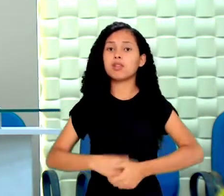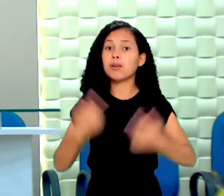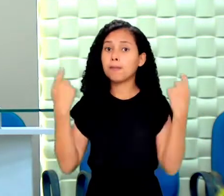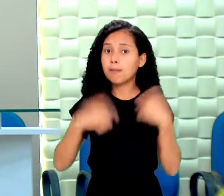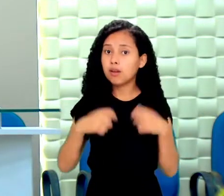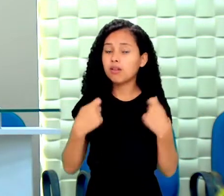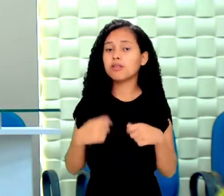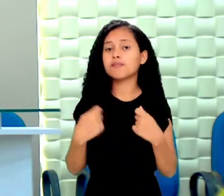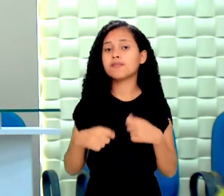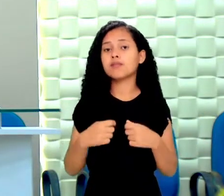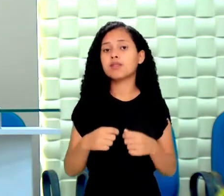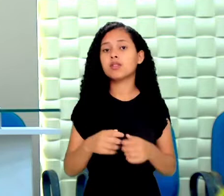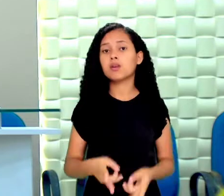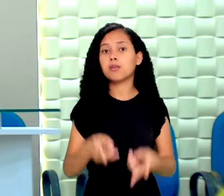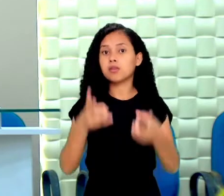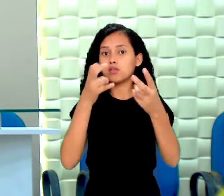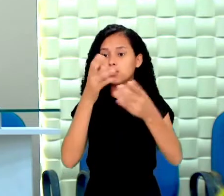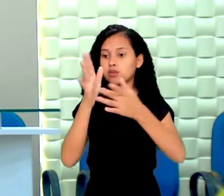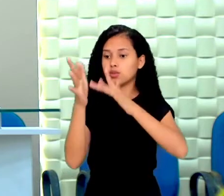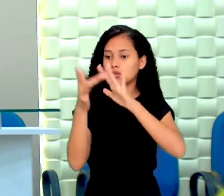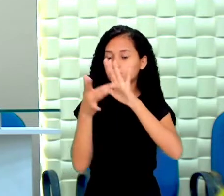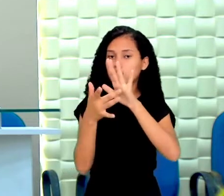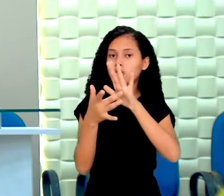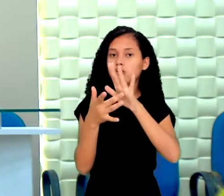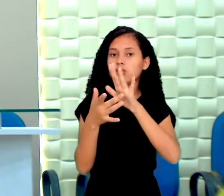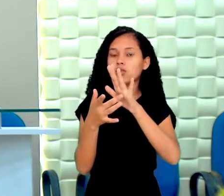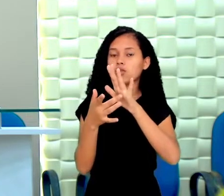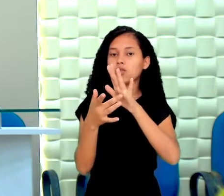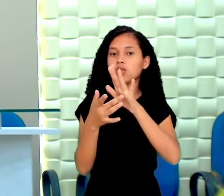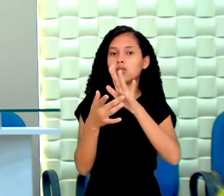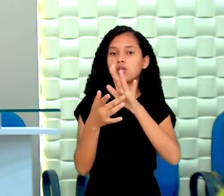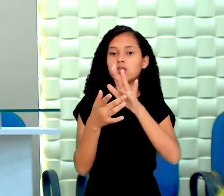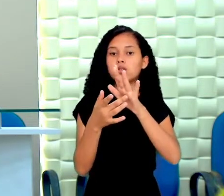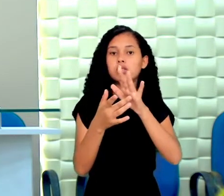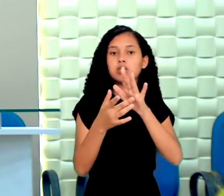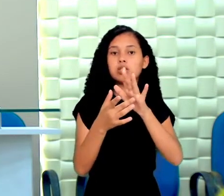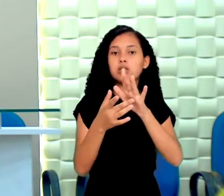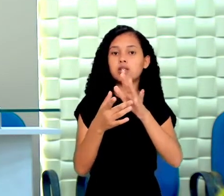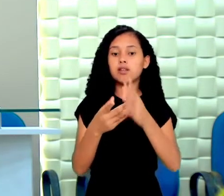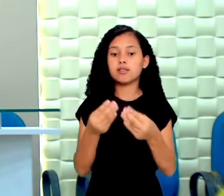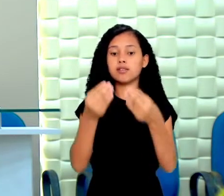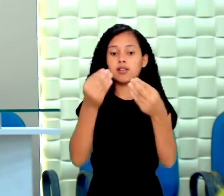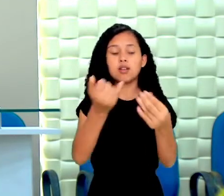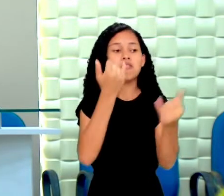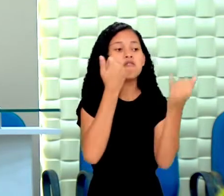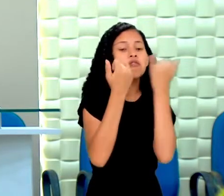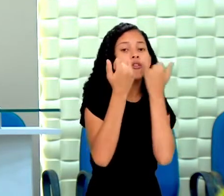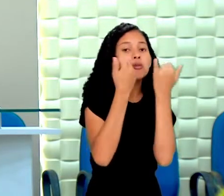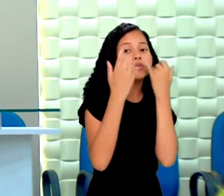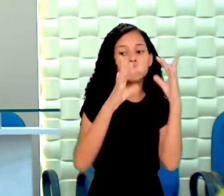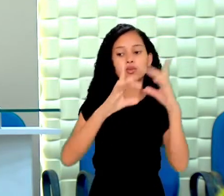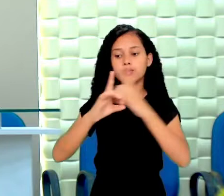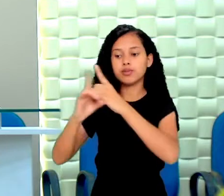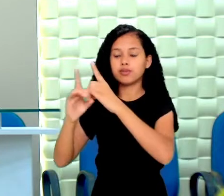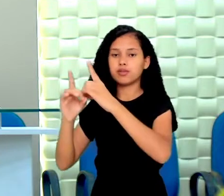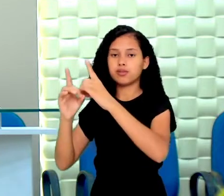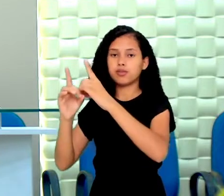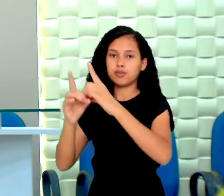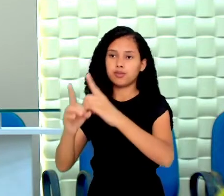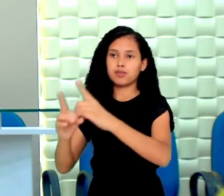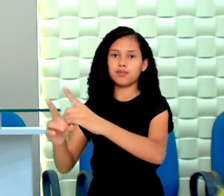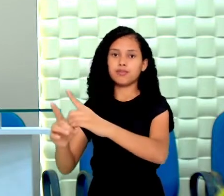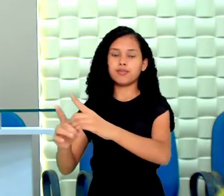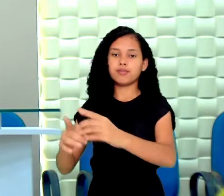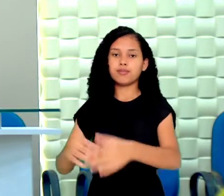Veja, Jesus, ele traz esta informação aos seus discípulos.